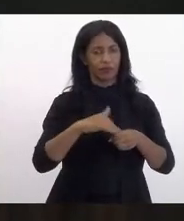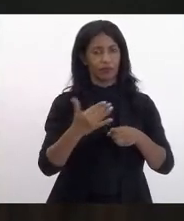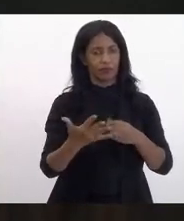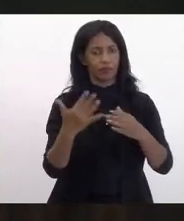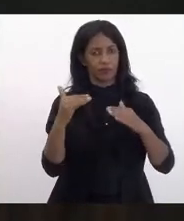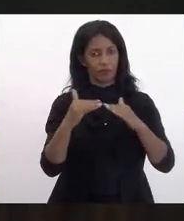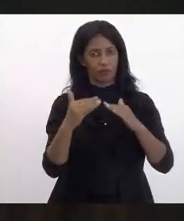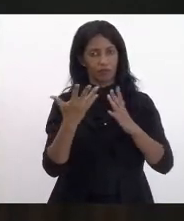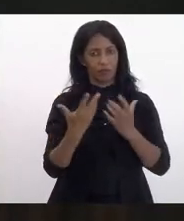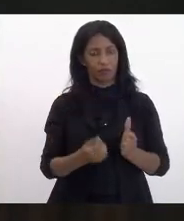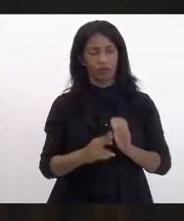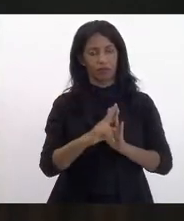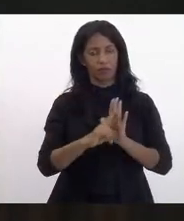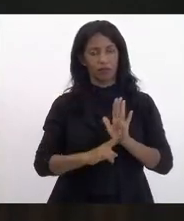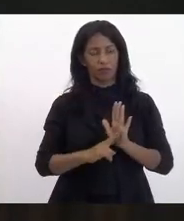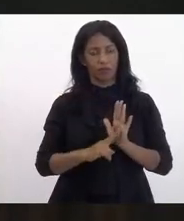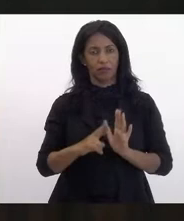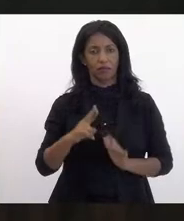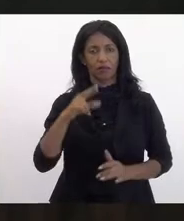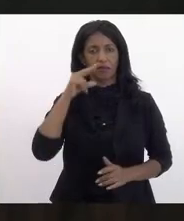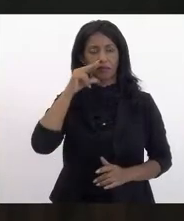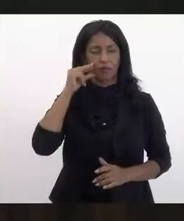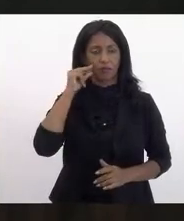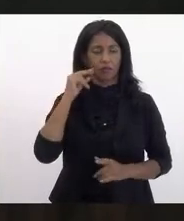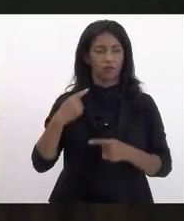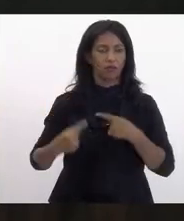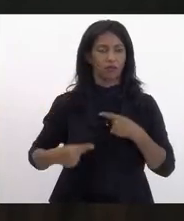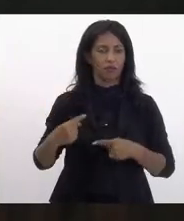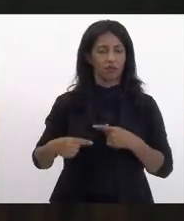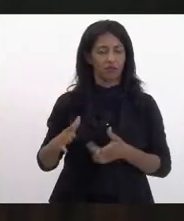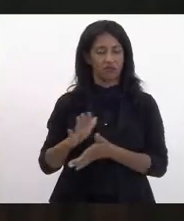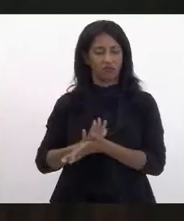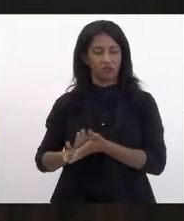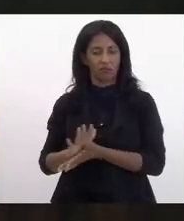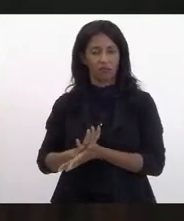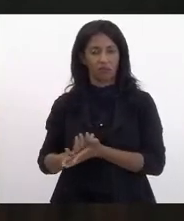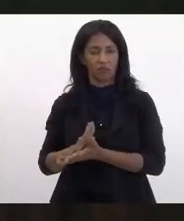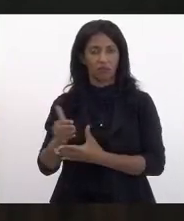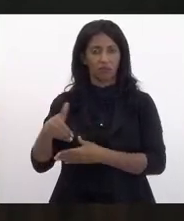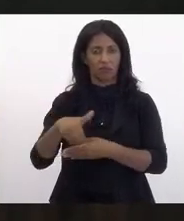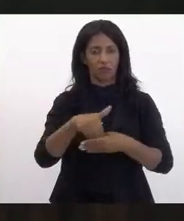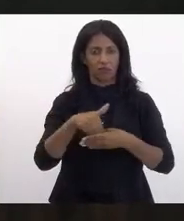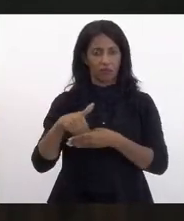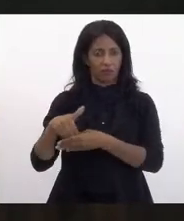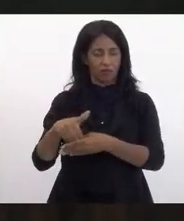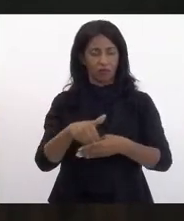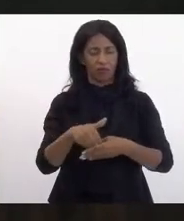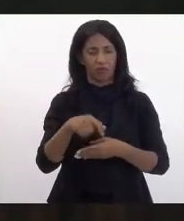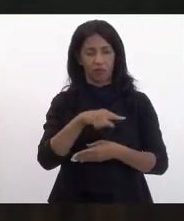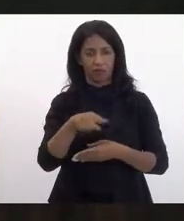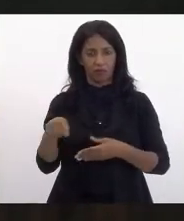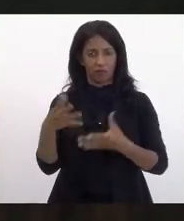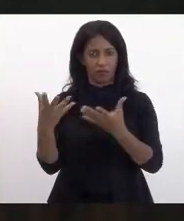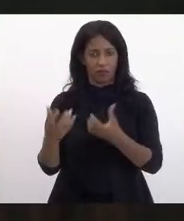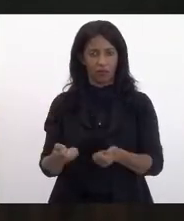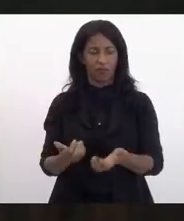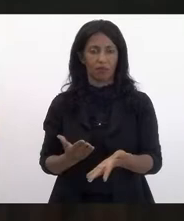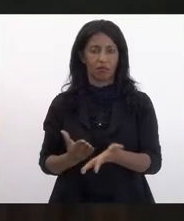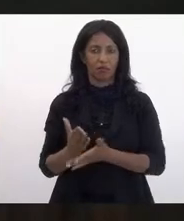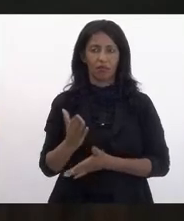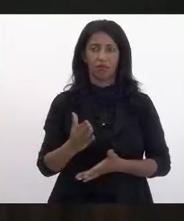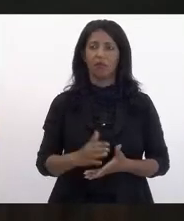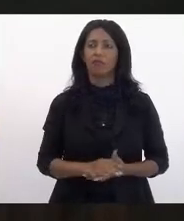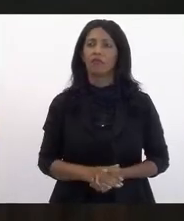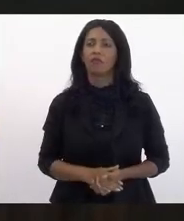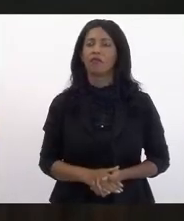favorável. Relator, deputado Rosenberg Reis. Em discussão, não havendo o que querer discutir, encerrada a discussão e votação. Os senhores que aprovam, permaneçam como